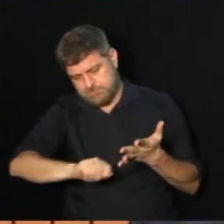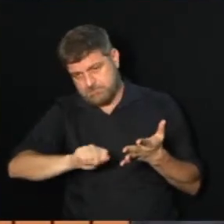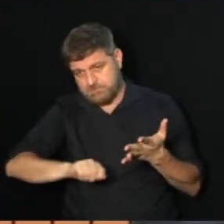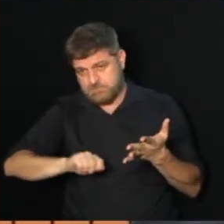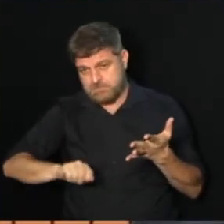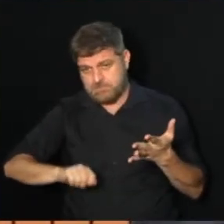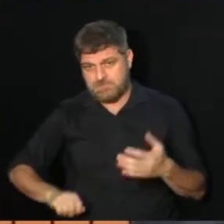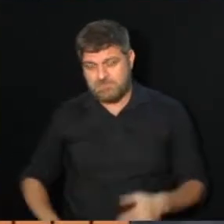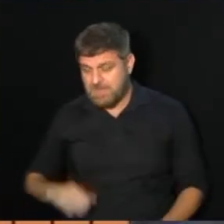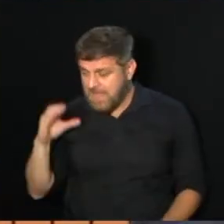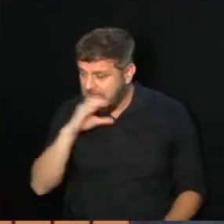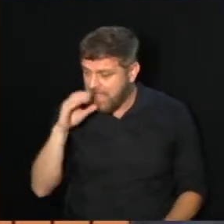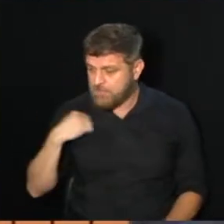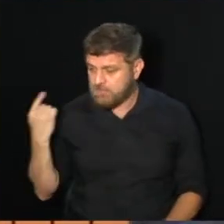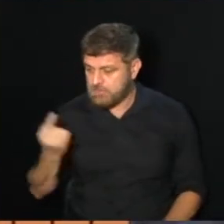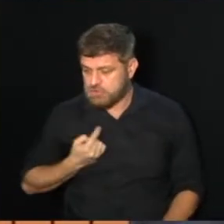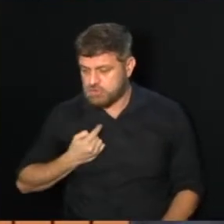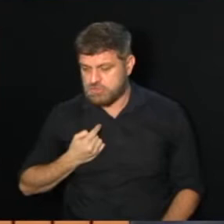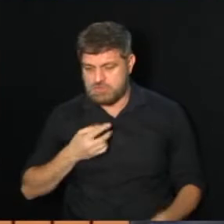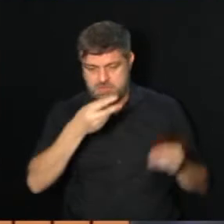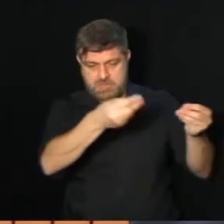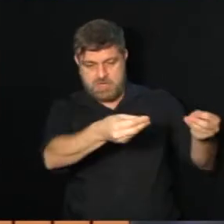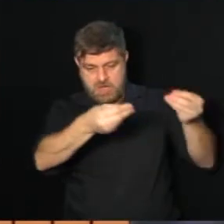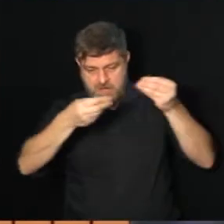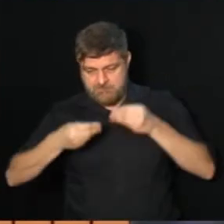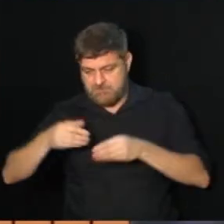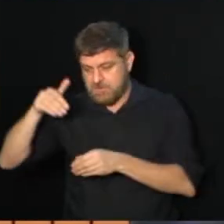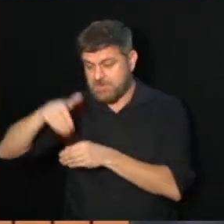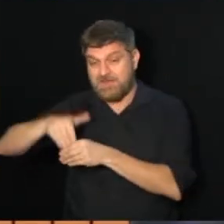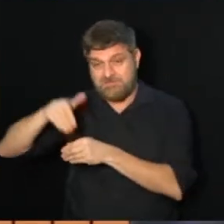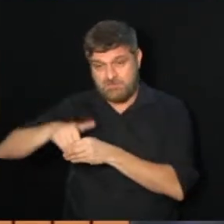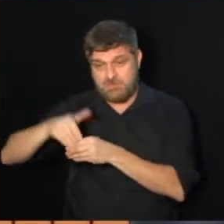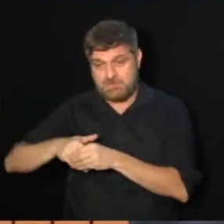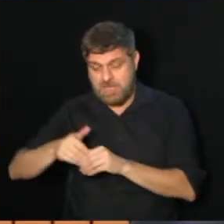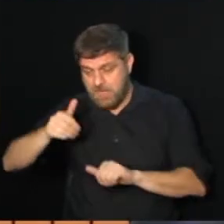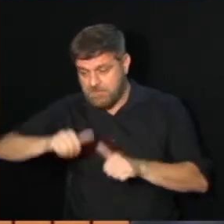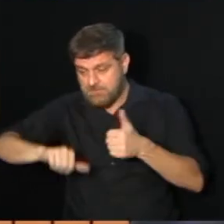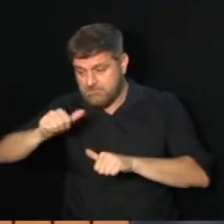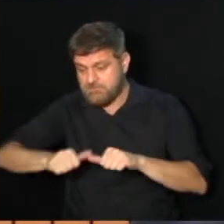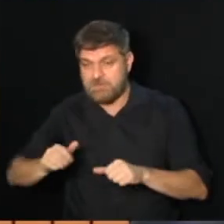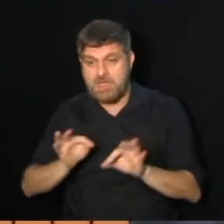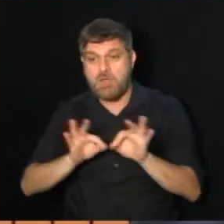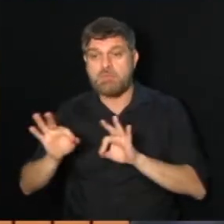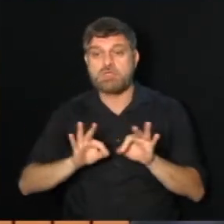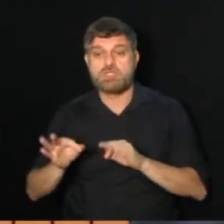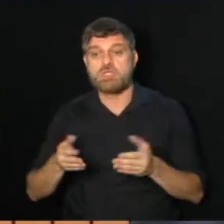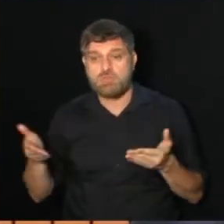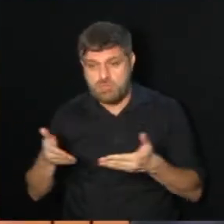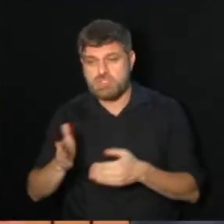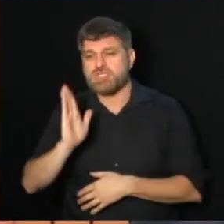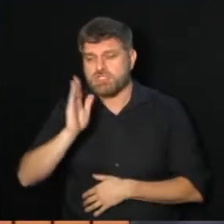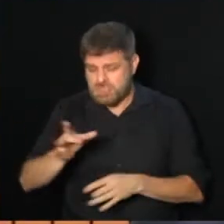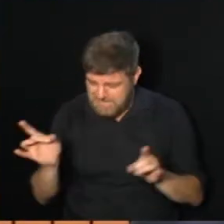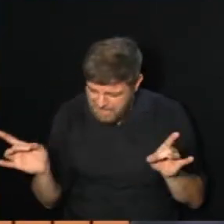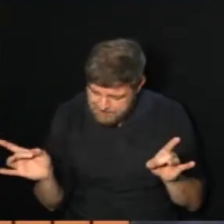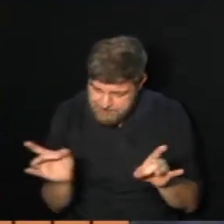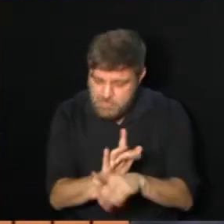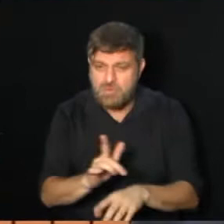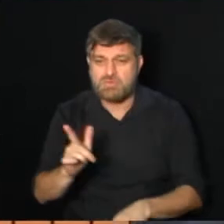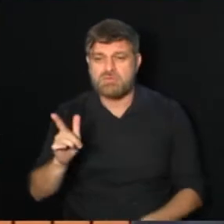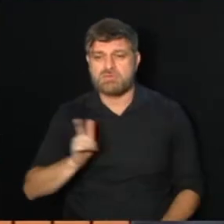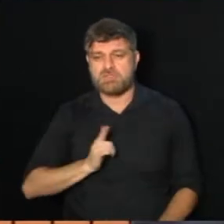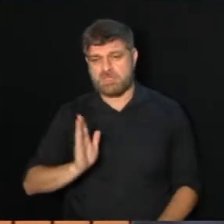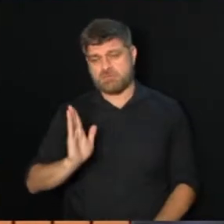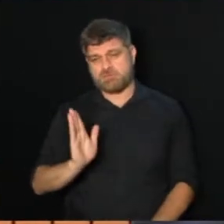comissão, para que pudéssemos ter segurança jurídica na análise desse projeto. Então, já foi feito isso, eu tenho já